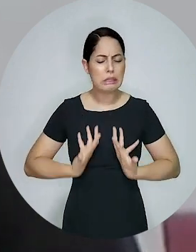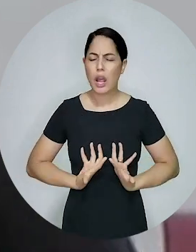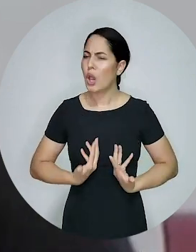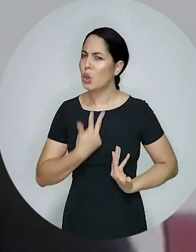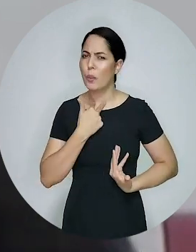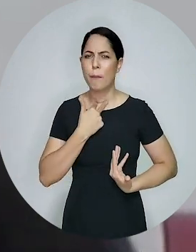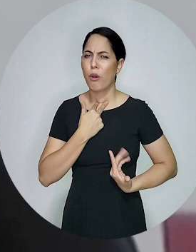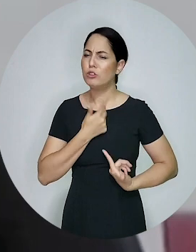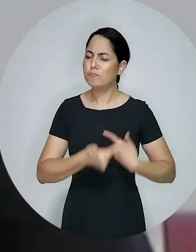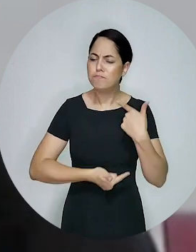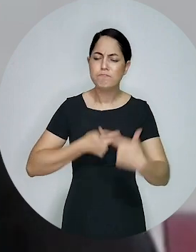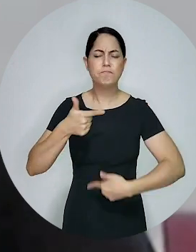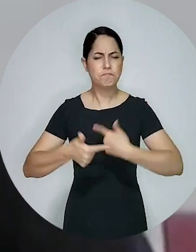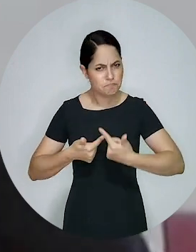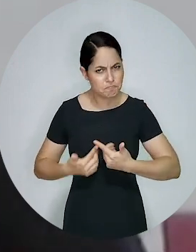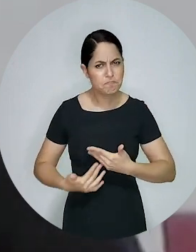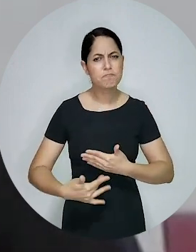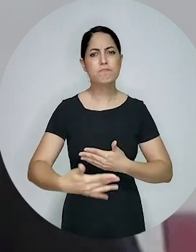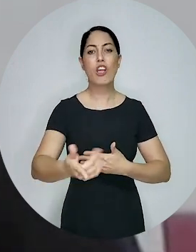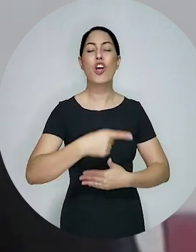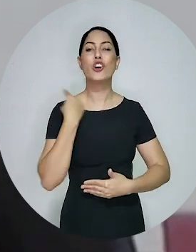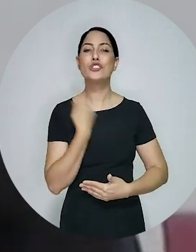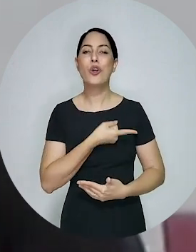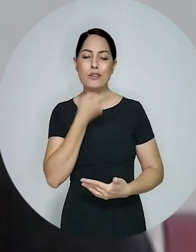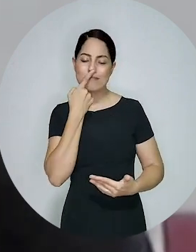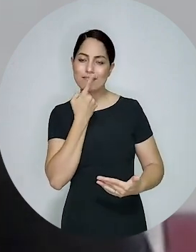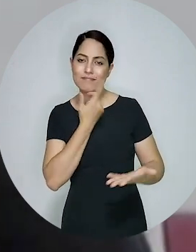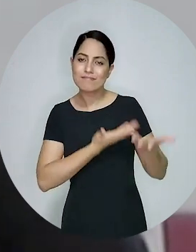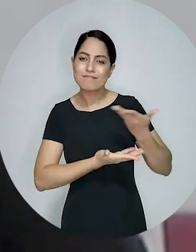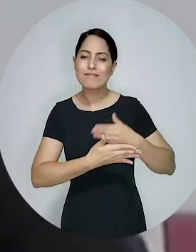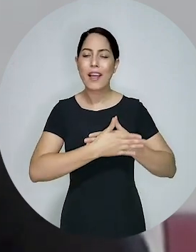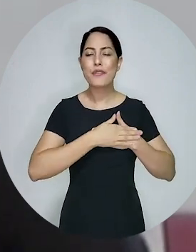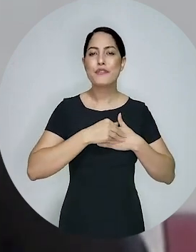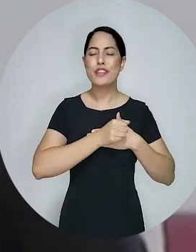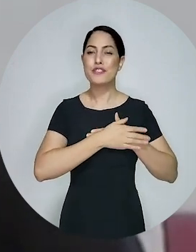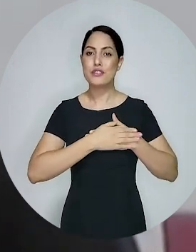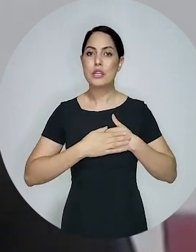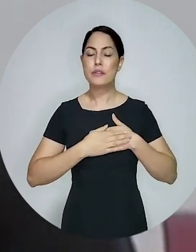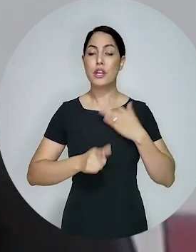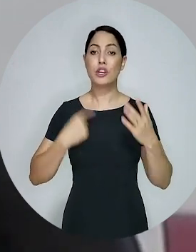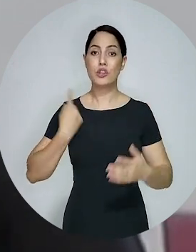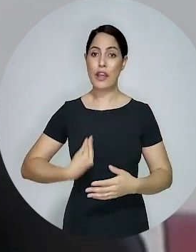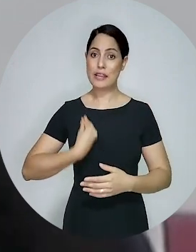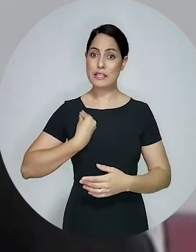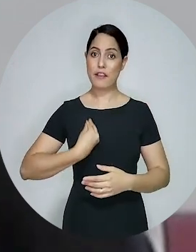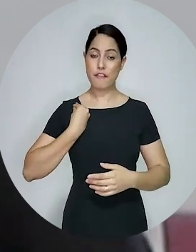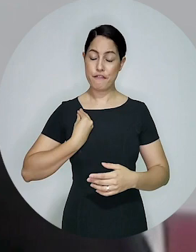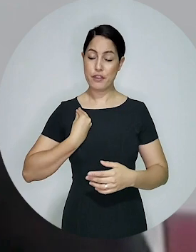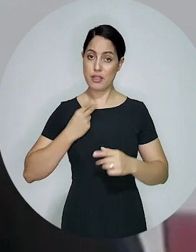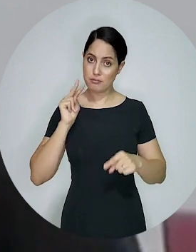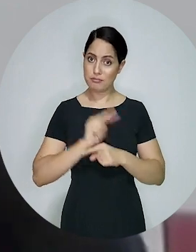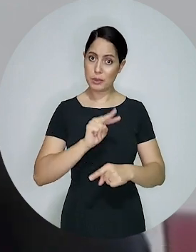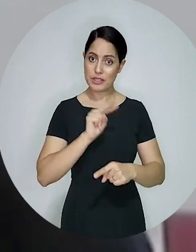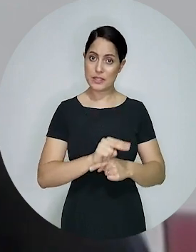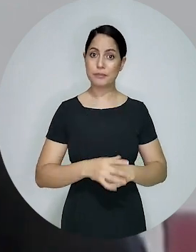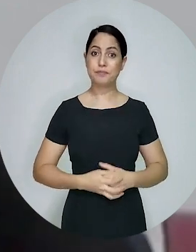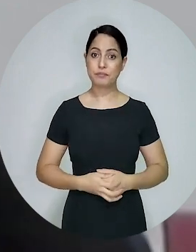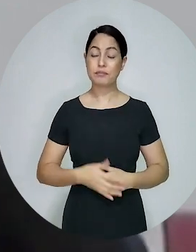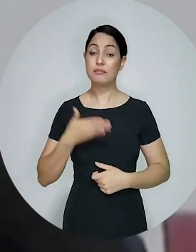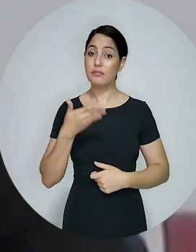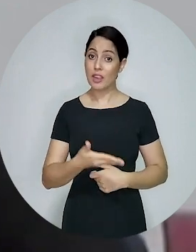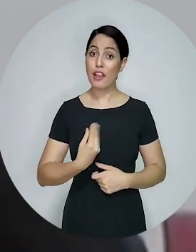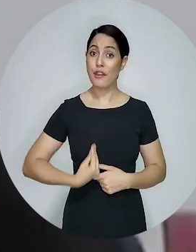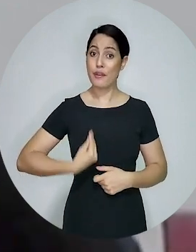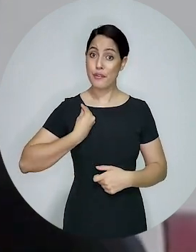de forma incansável, de forma afetiva, com o que nos é dado como missão na